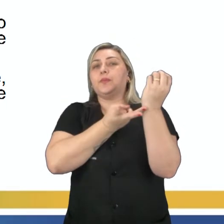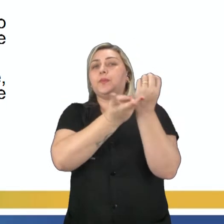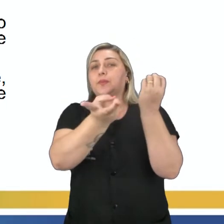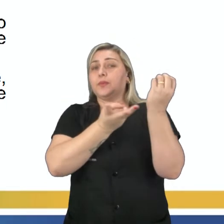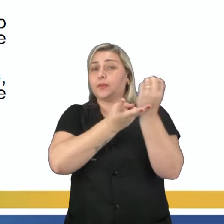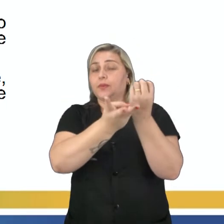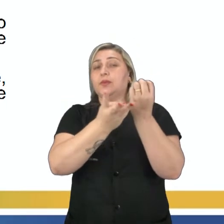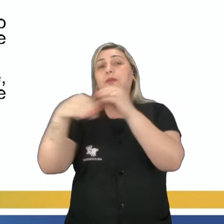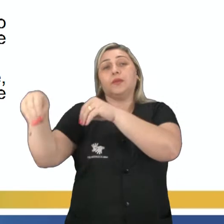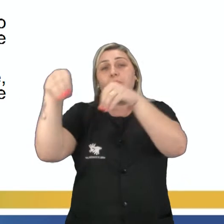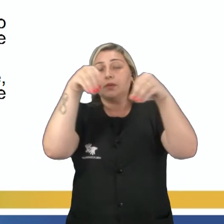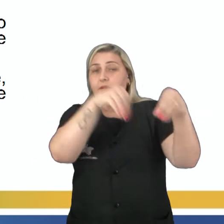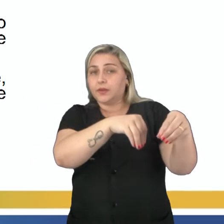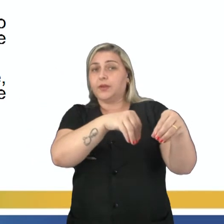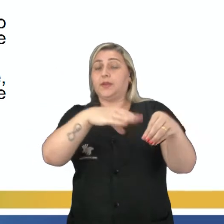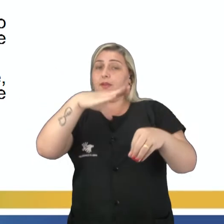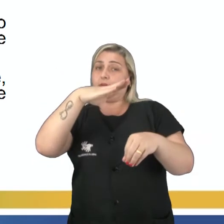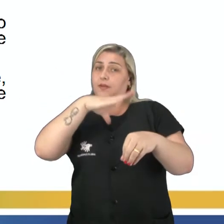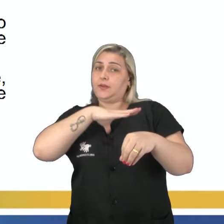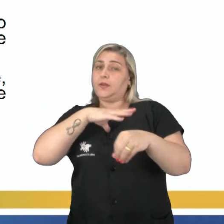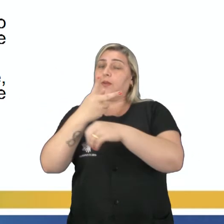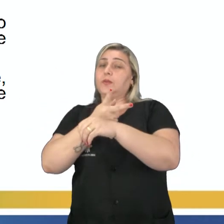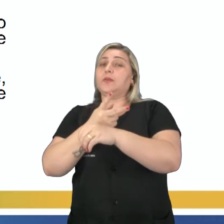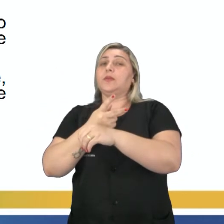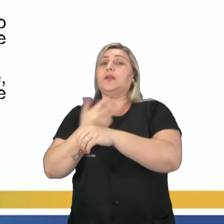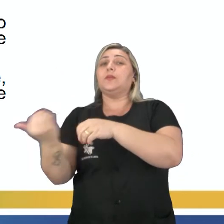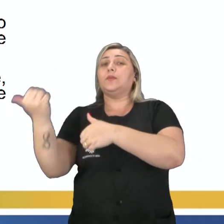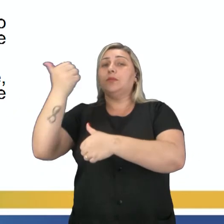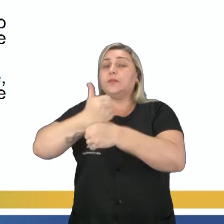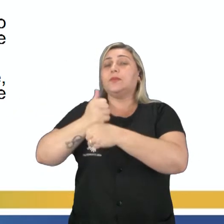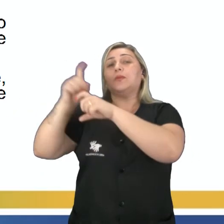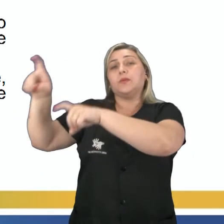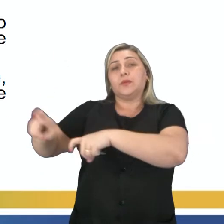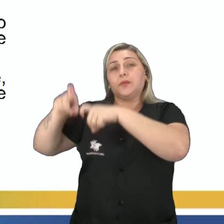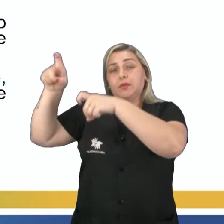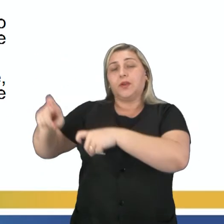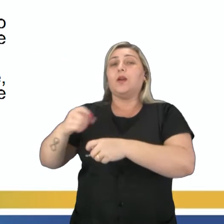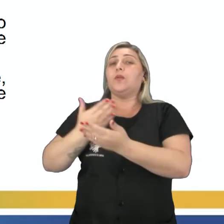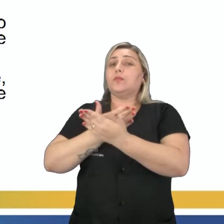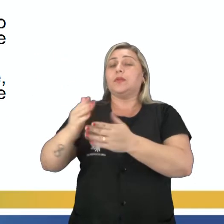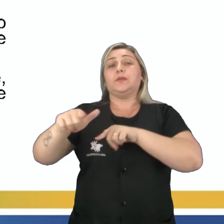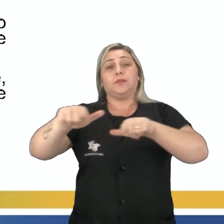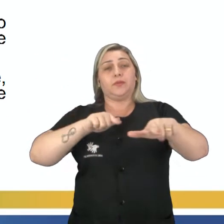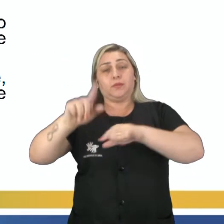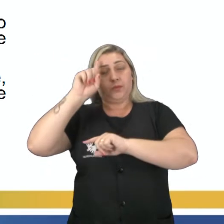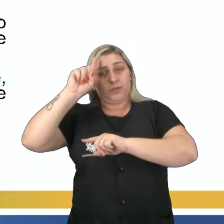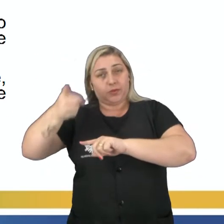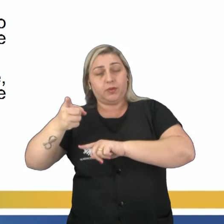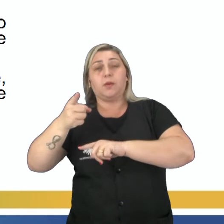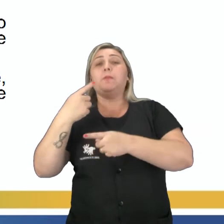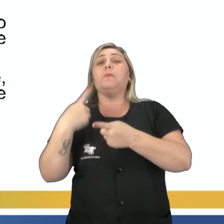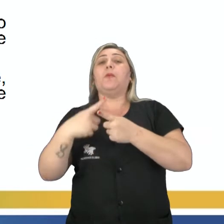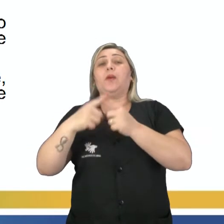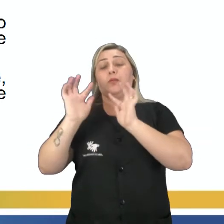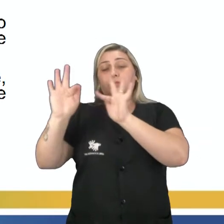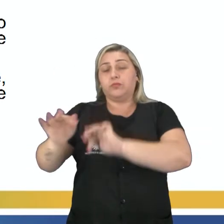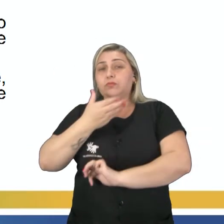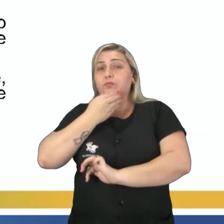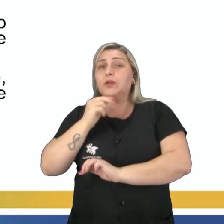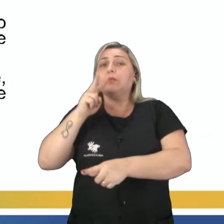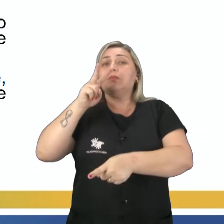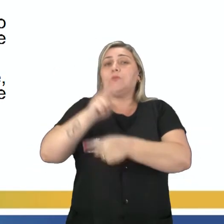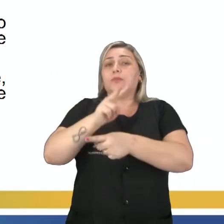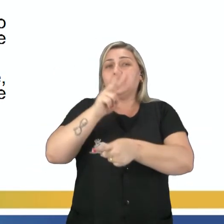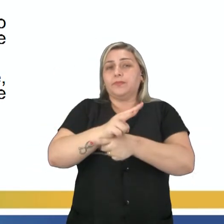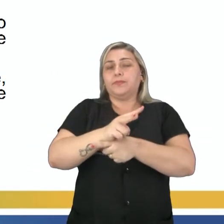esconder no campo, buscando quem? A proteção dos senhores feudais. Então, para isso, eles vão se tornar servos, vão trabalhar para o senhor feudal em troca de proteção.